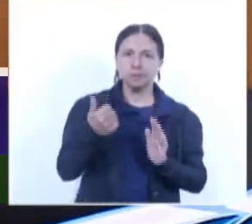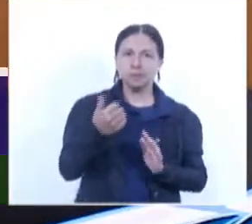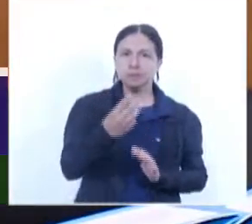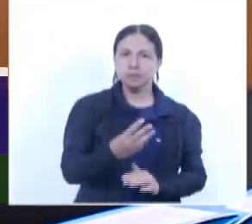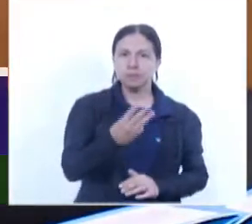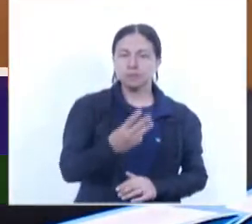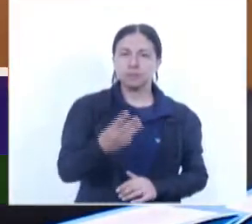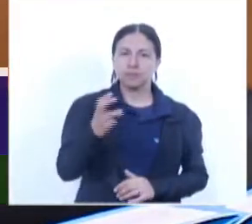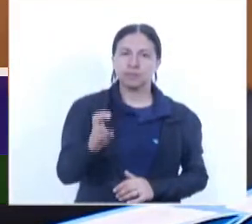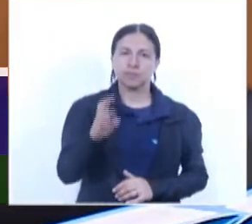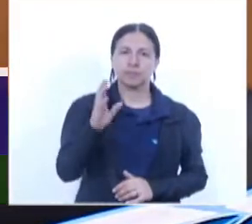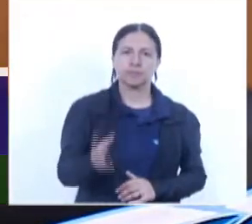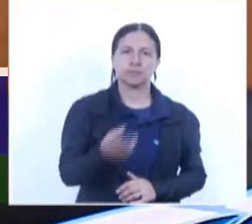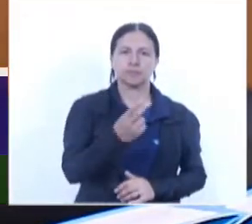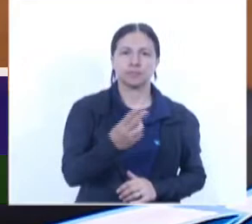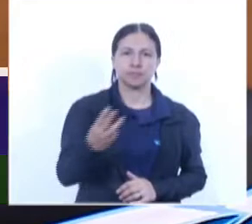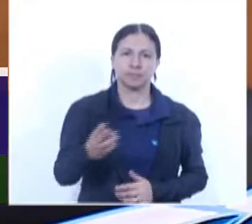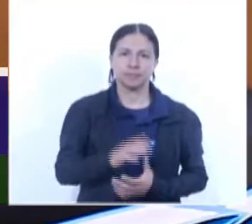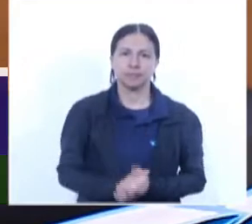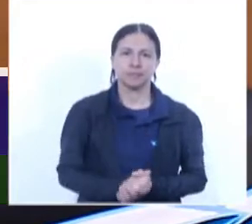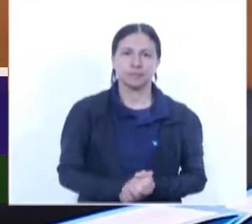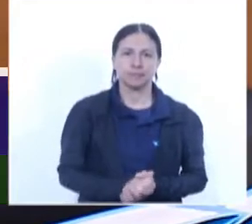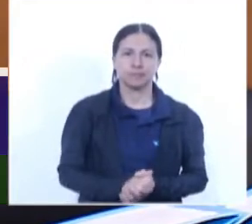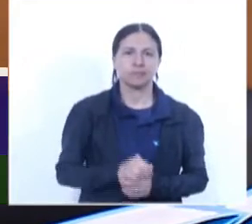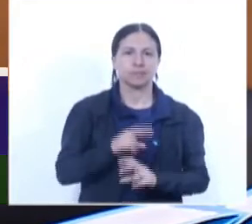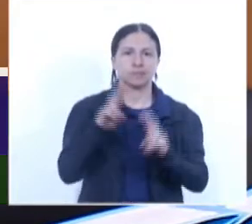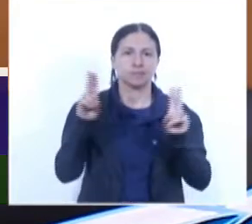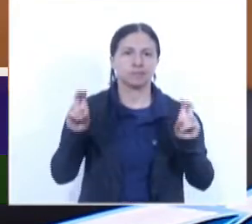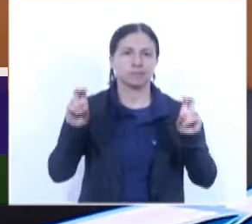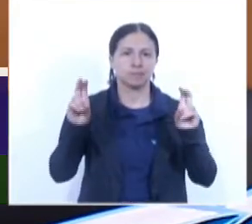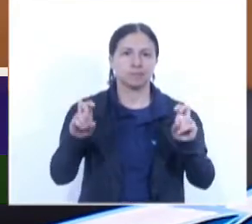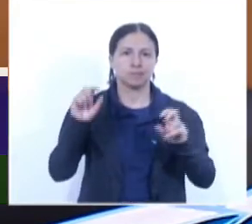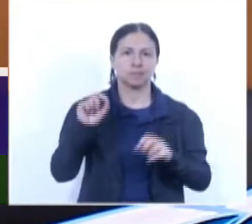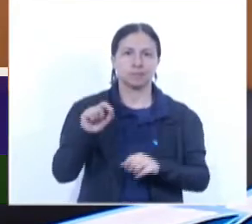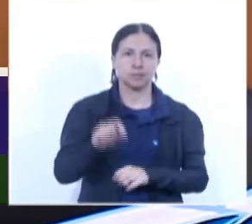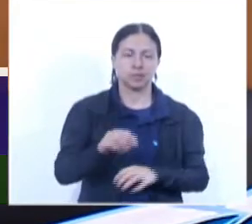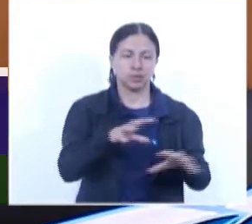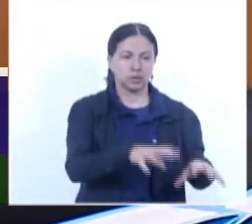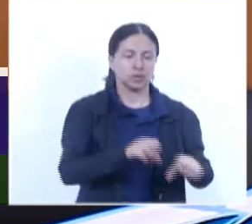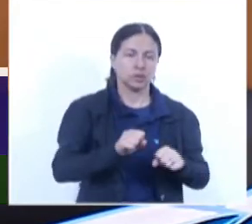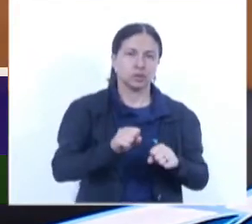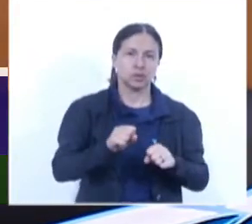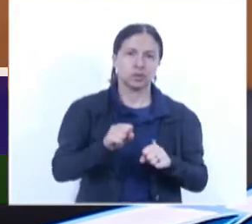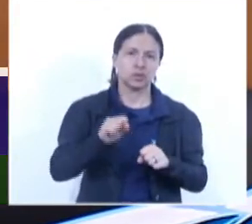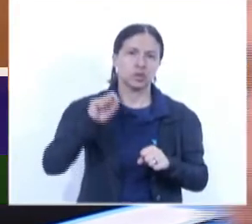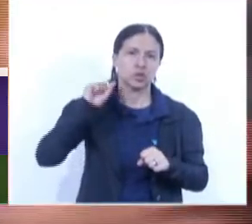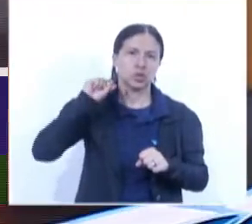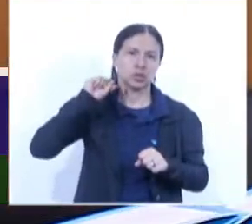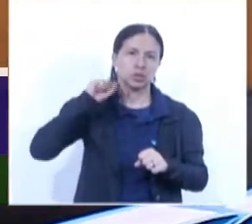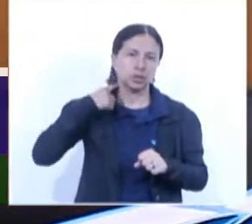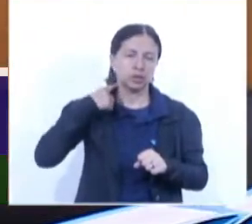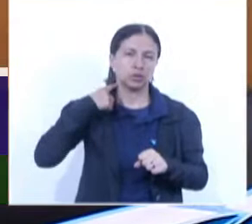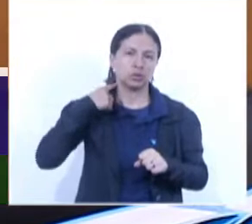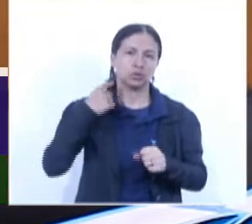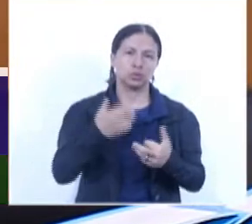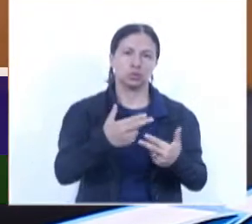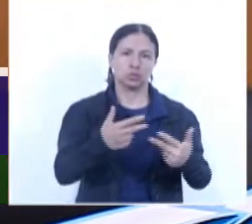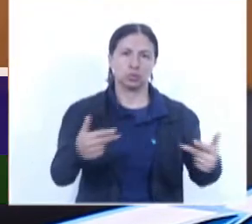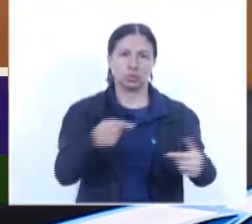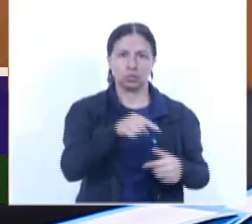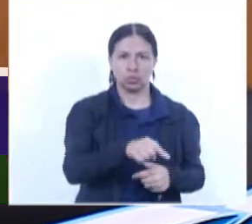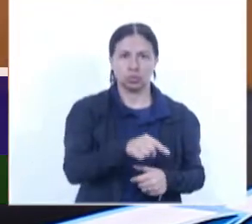dispõe sobre a coleta contínua do lixo eletrônico de pequeno porte nas escolas públicas